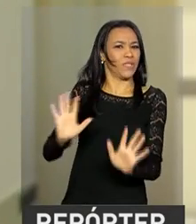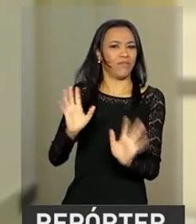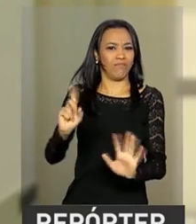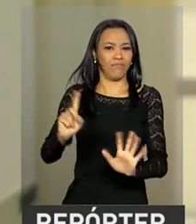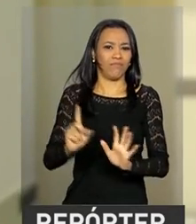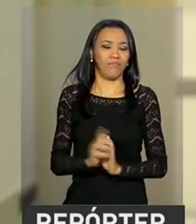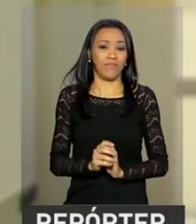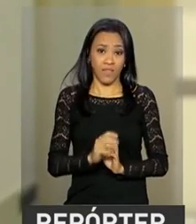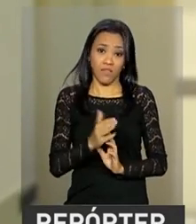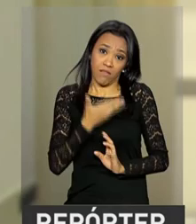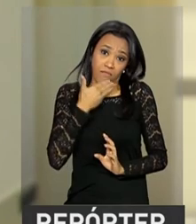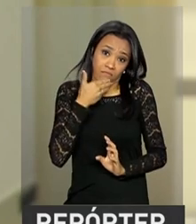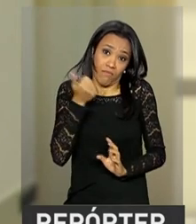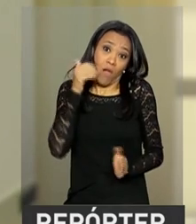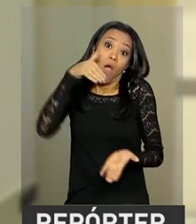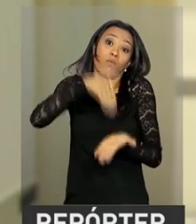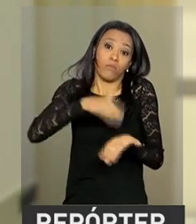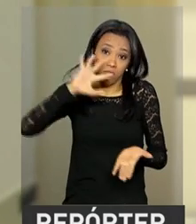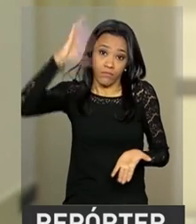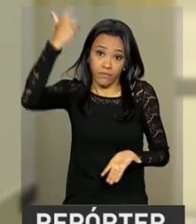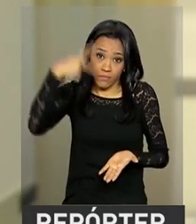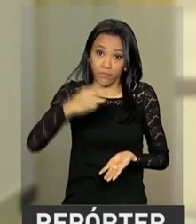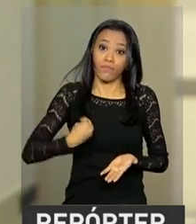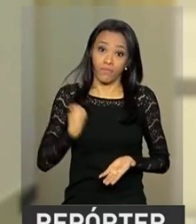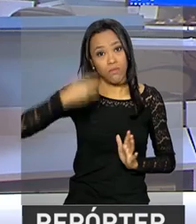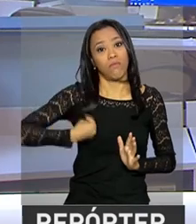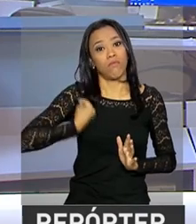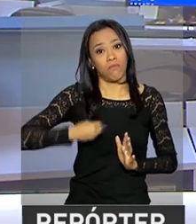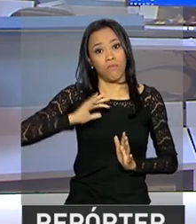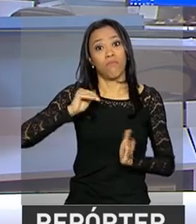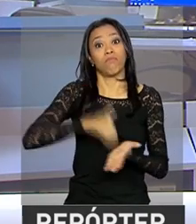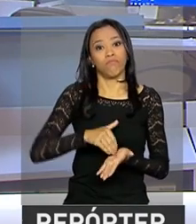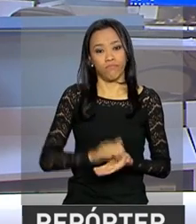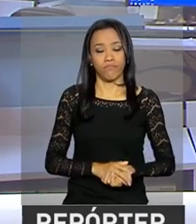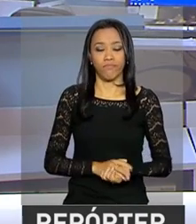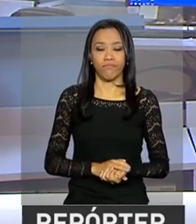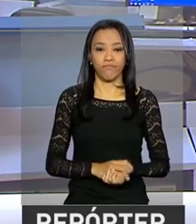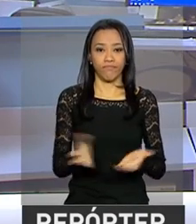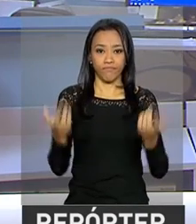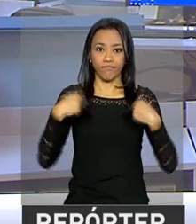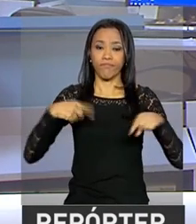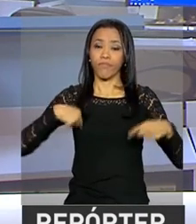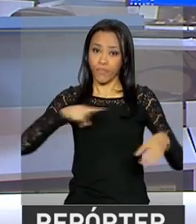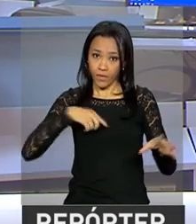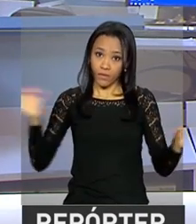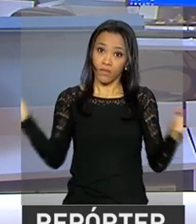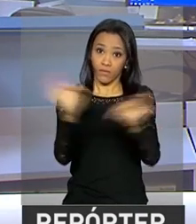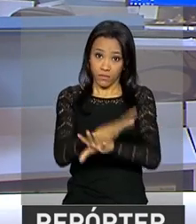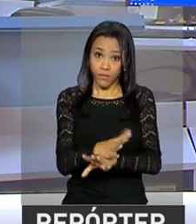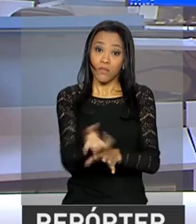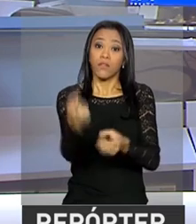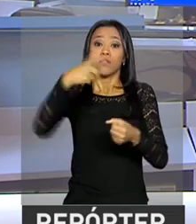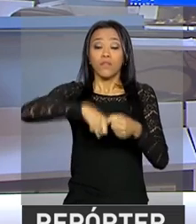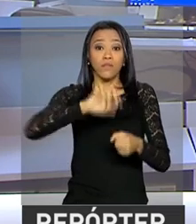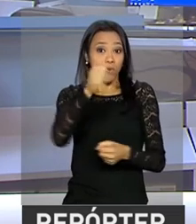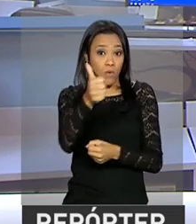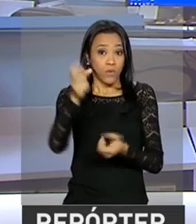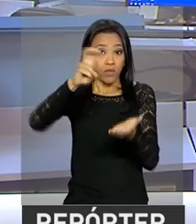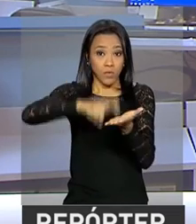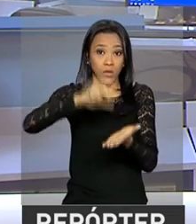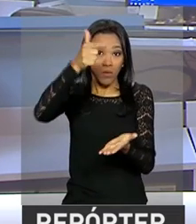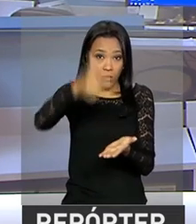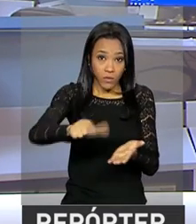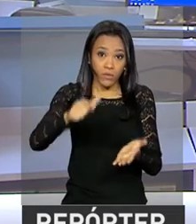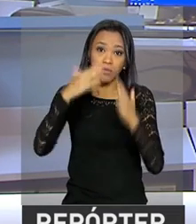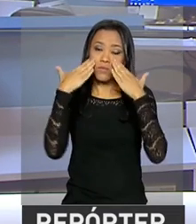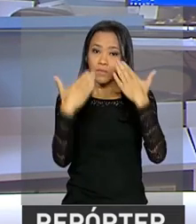seria meu a minha última opção da vida mas ficamos por aqui voltamos às 11 da manhã na próxima edição